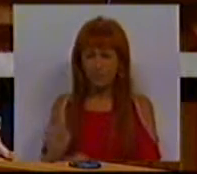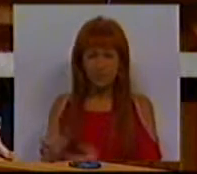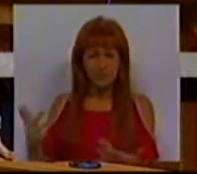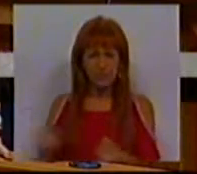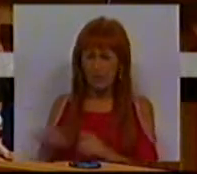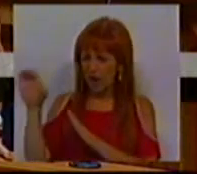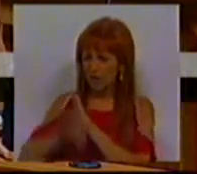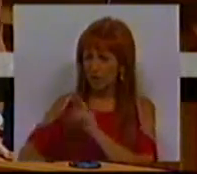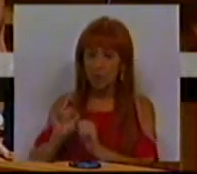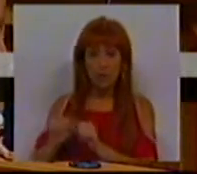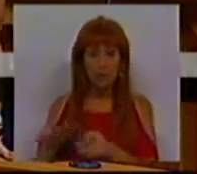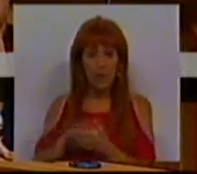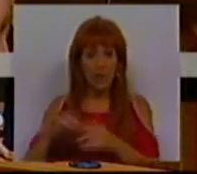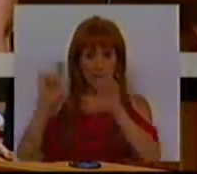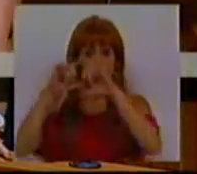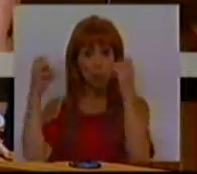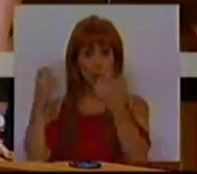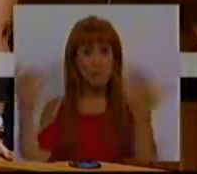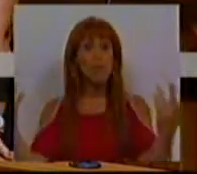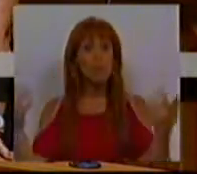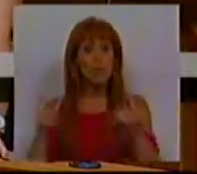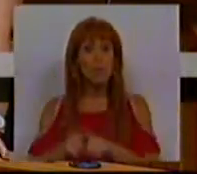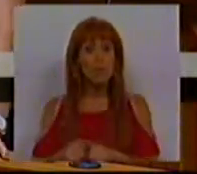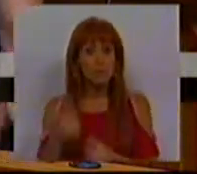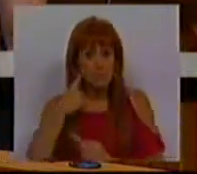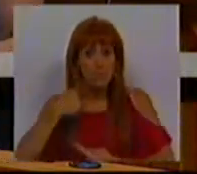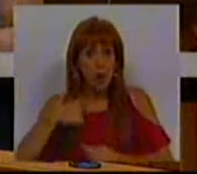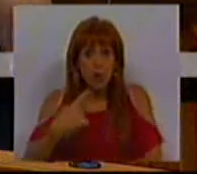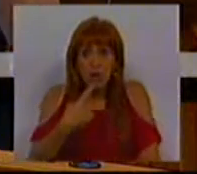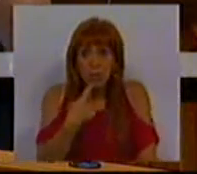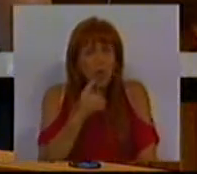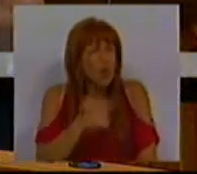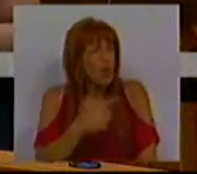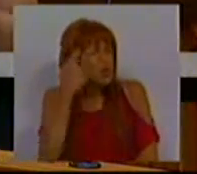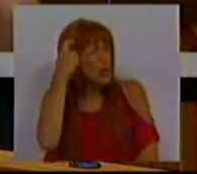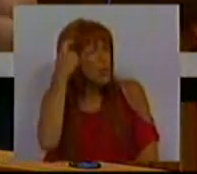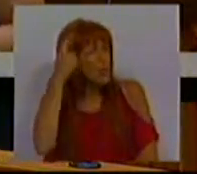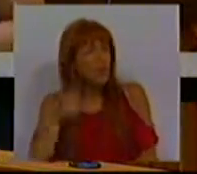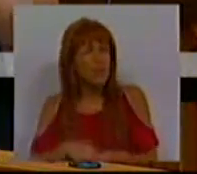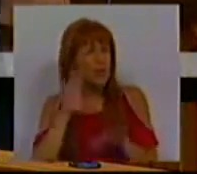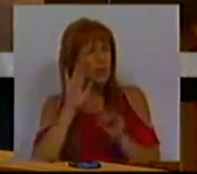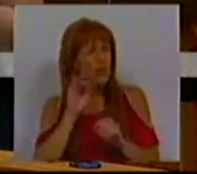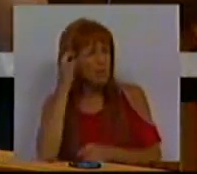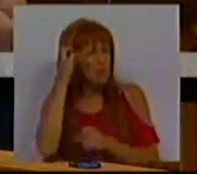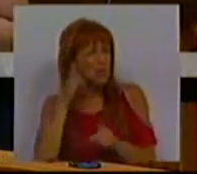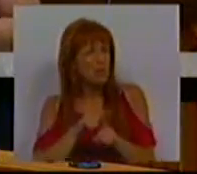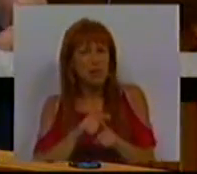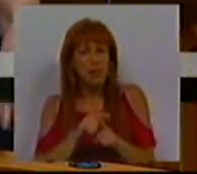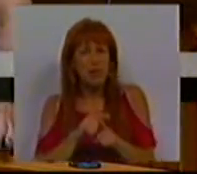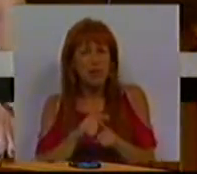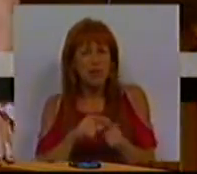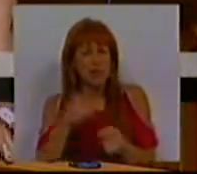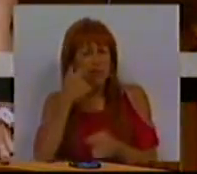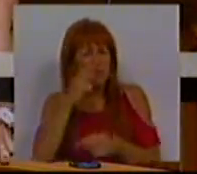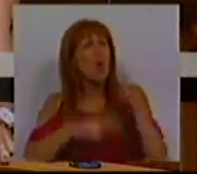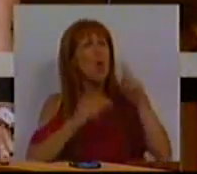nos currículos básico e secundário que revela muito do que é o pensamento da educação, o pensamento de construção de